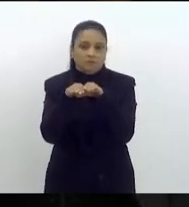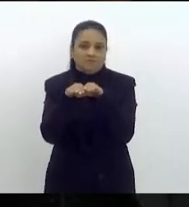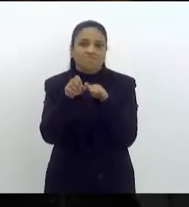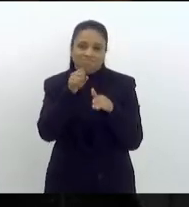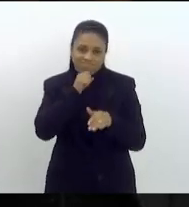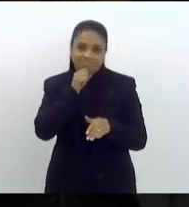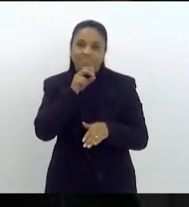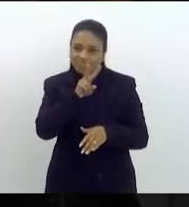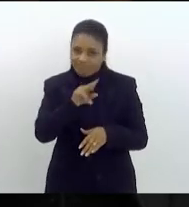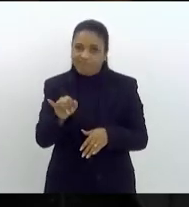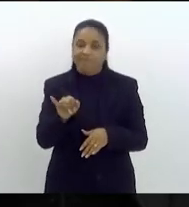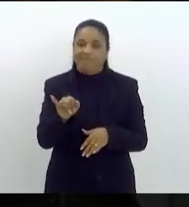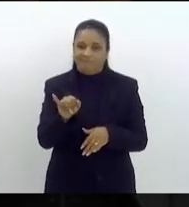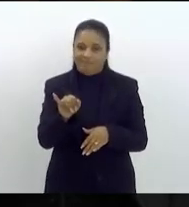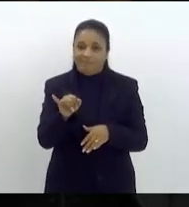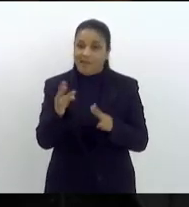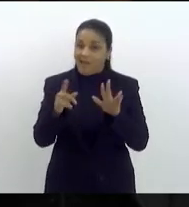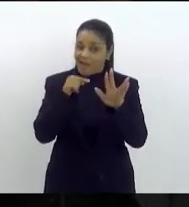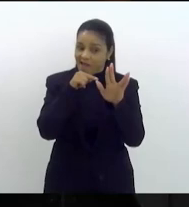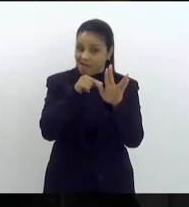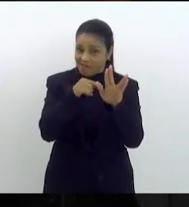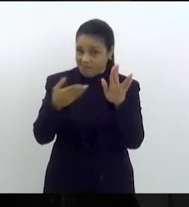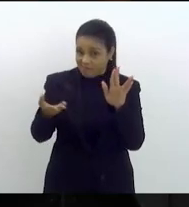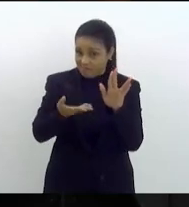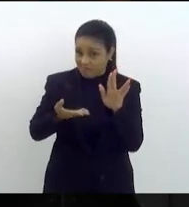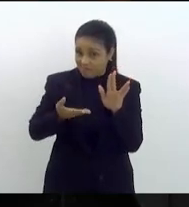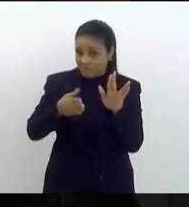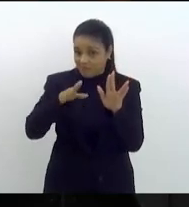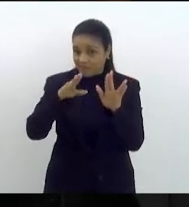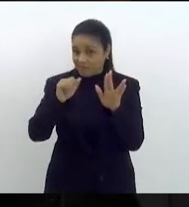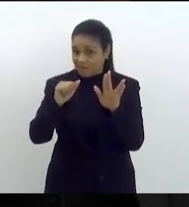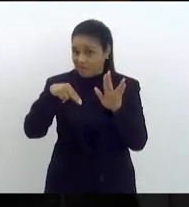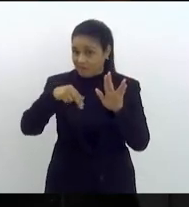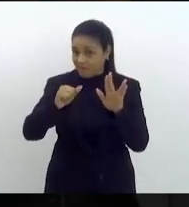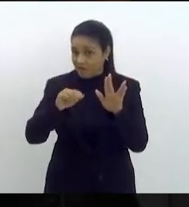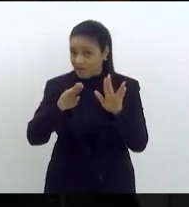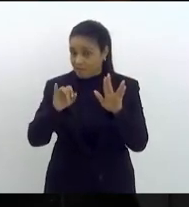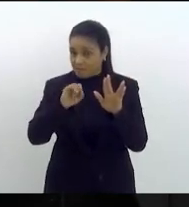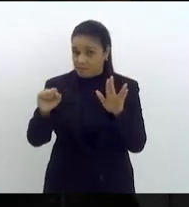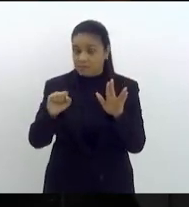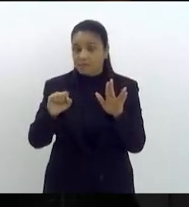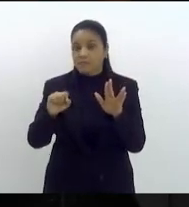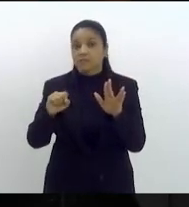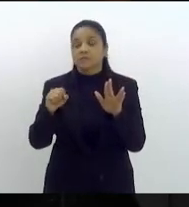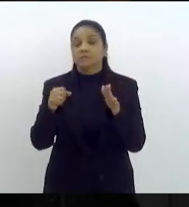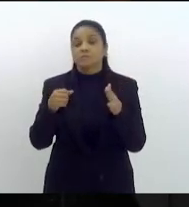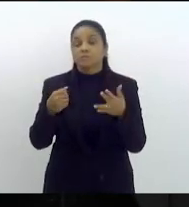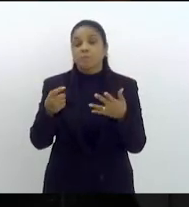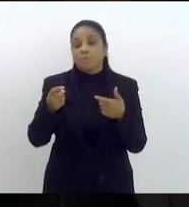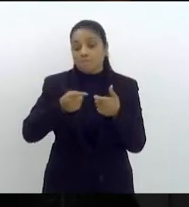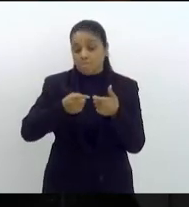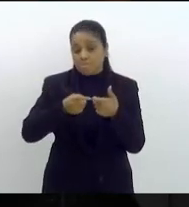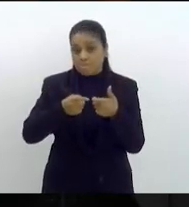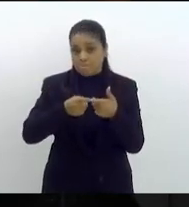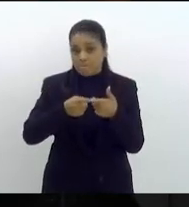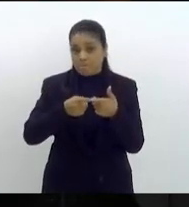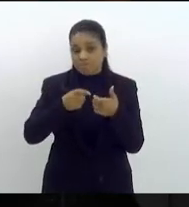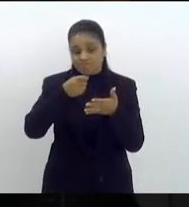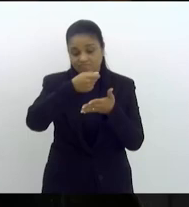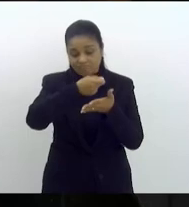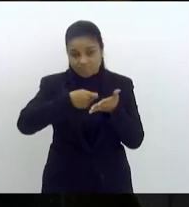a cannabis hoje pelos médicos geriátricos é respeitada